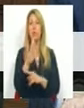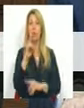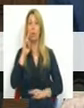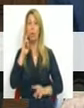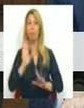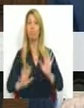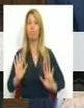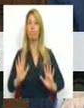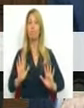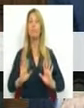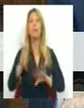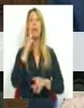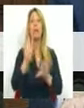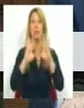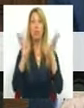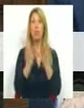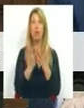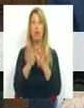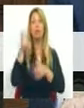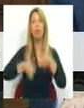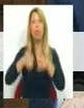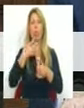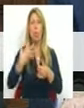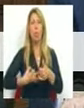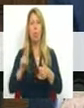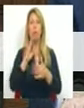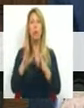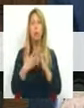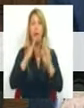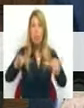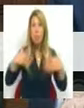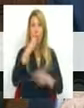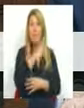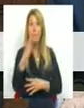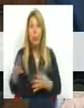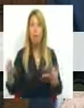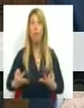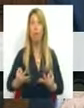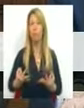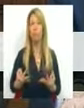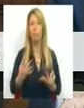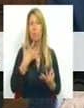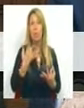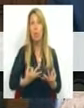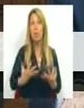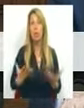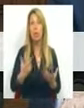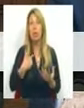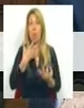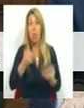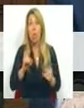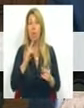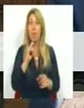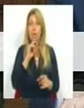A Direção-Geral de Concorrência não acreditava que o plano pudesse ser executado e não acreditava que se conseguisse vir